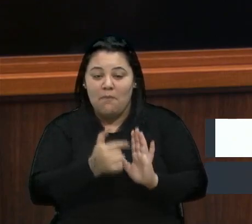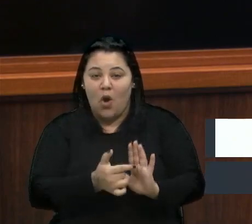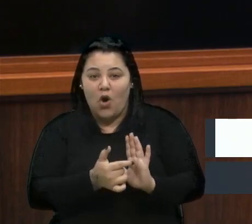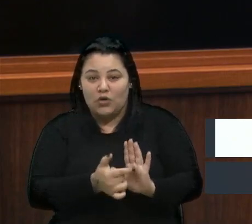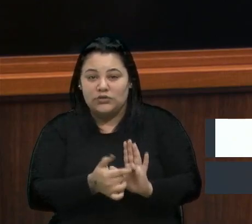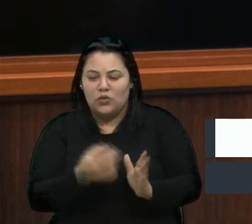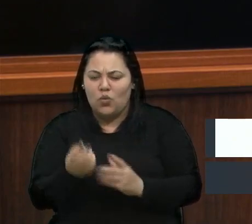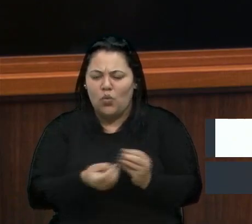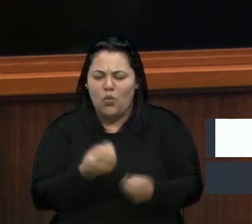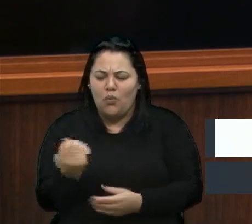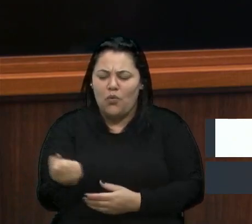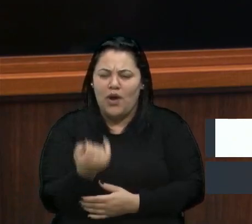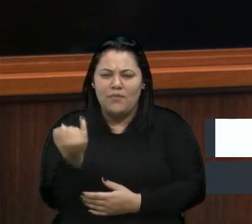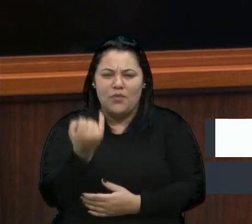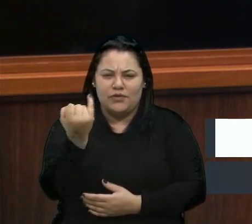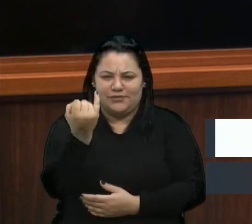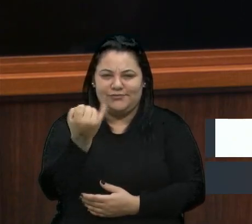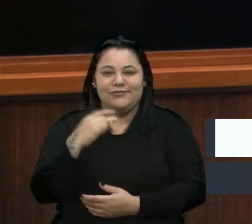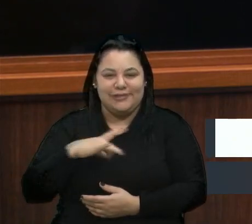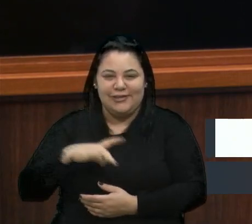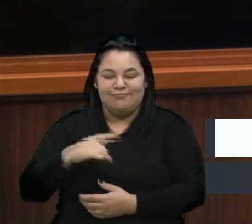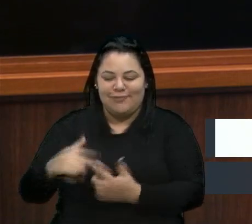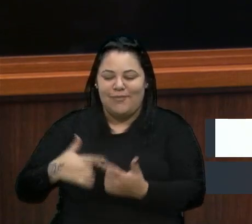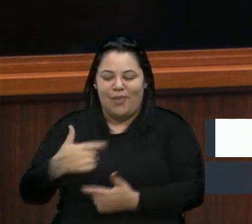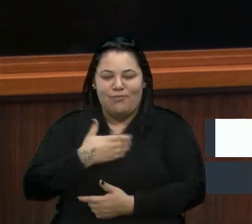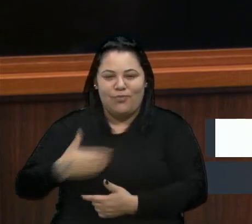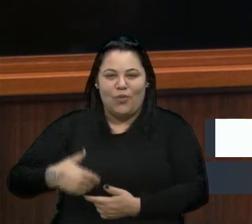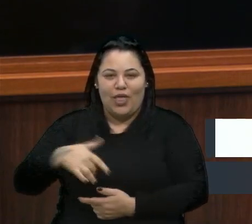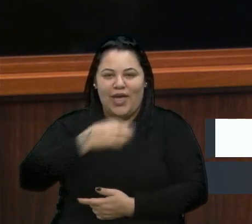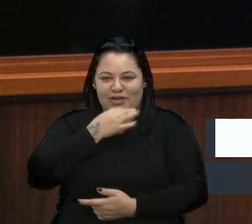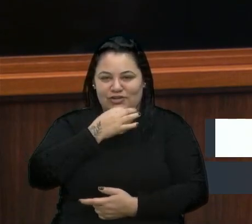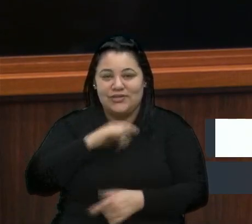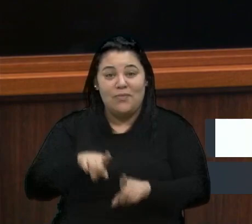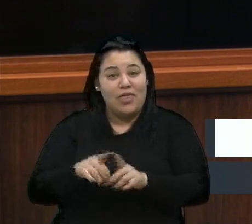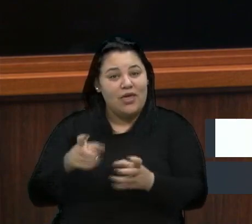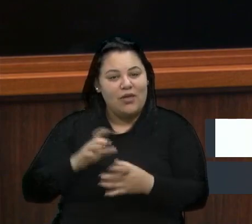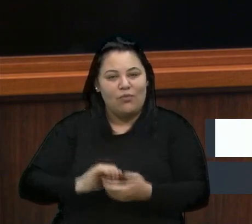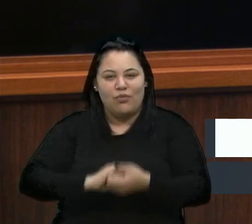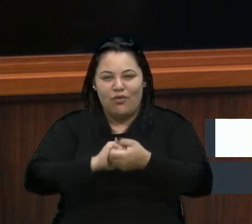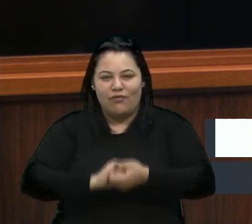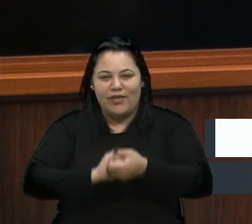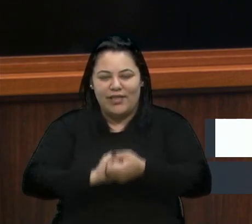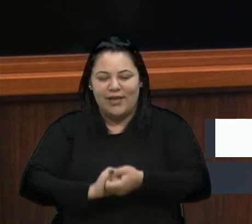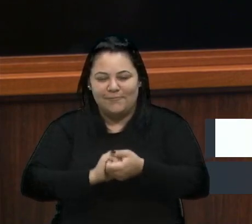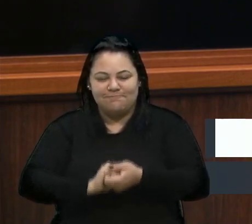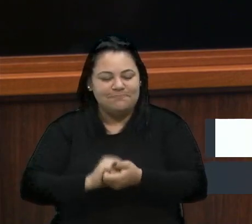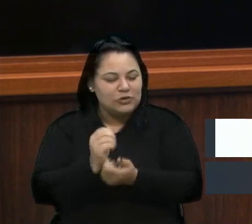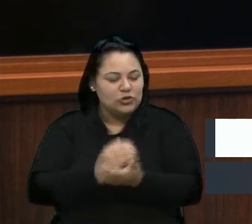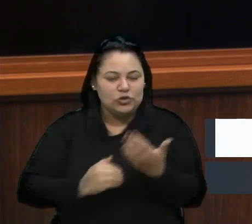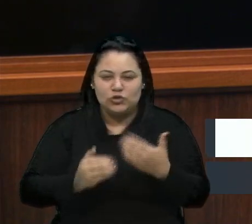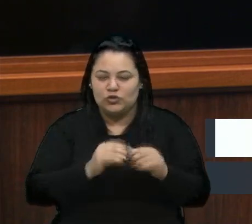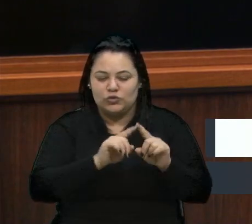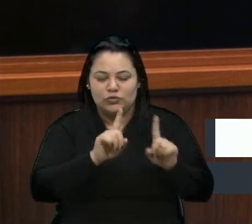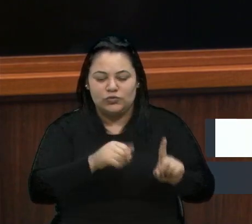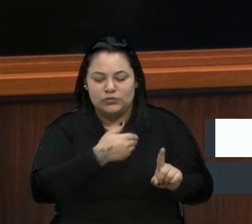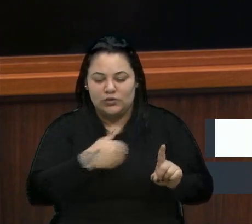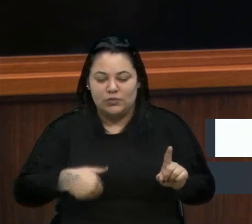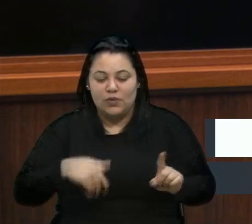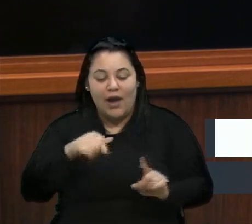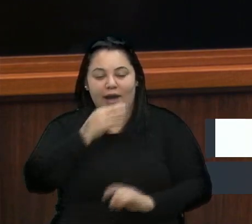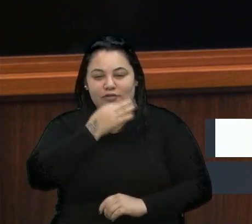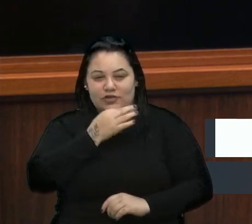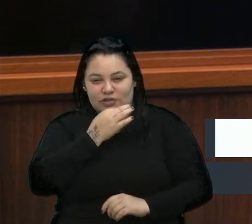serviço público. E eu também quero aproveitar aqui para saudar a todos os servidores e servidoras de Caxias do